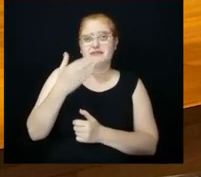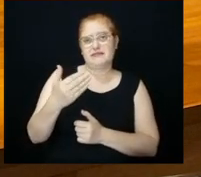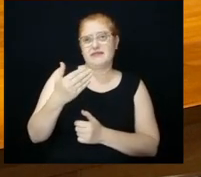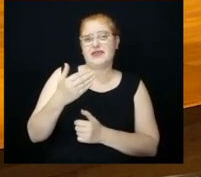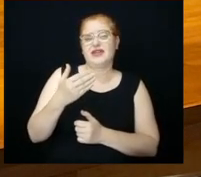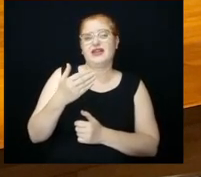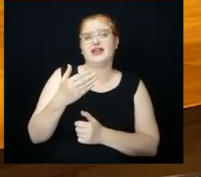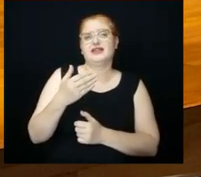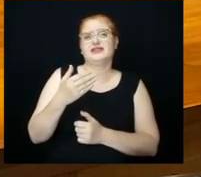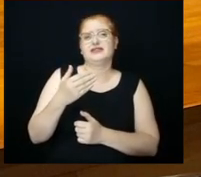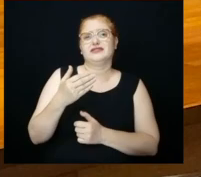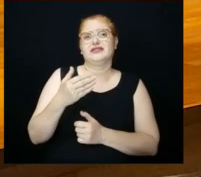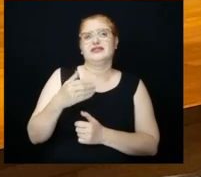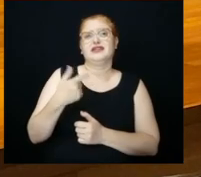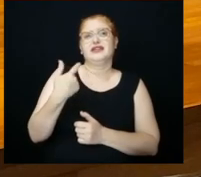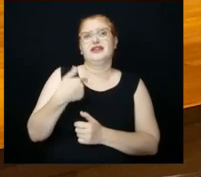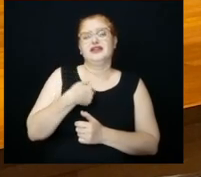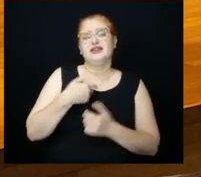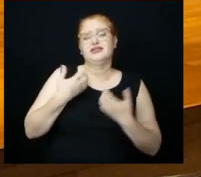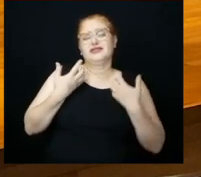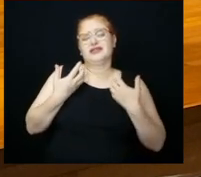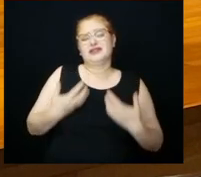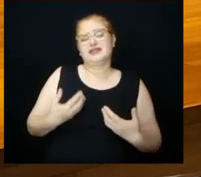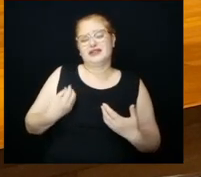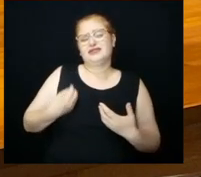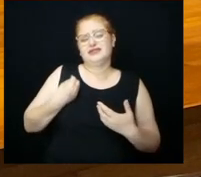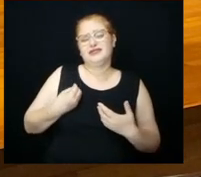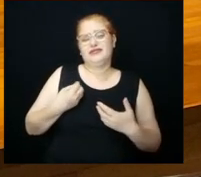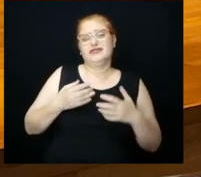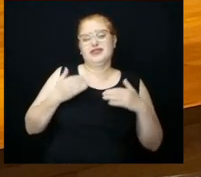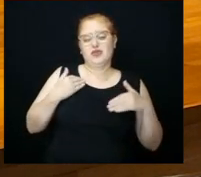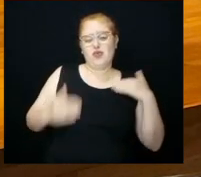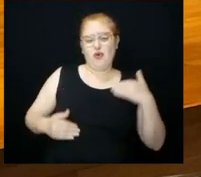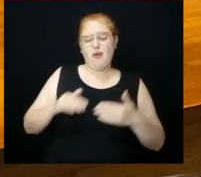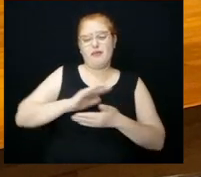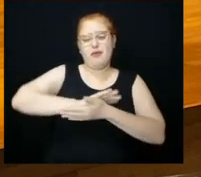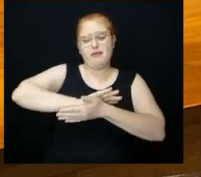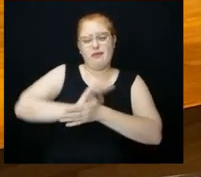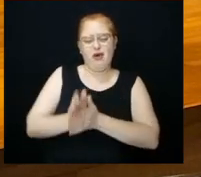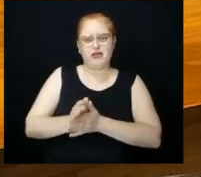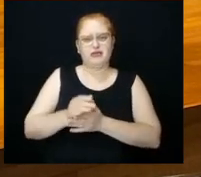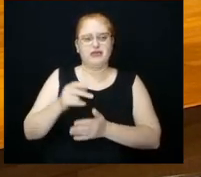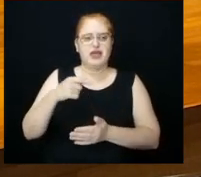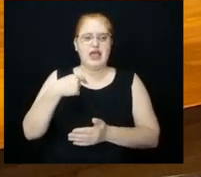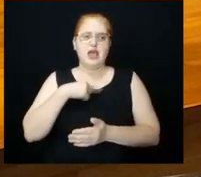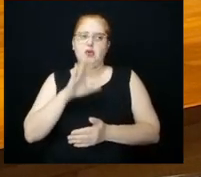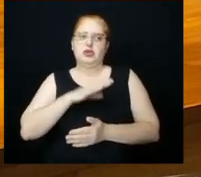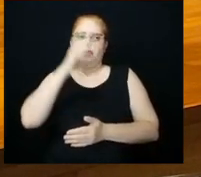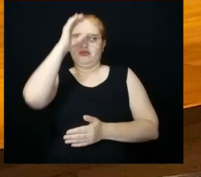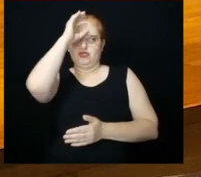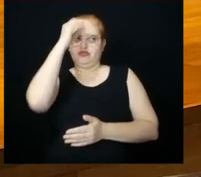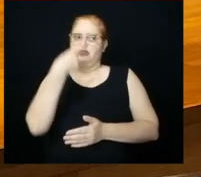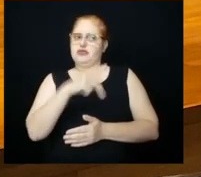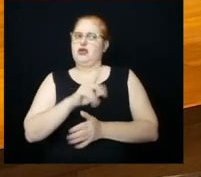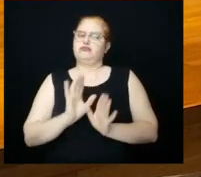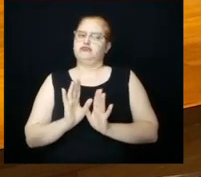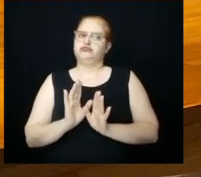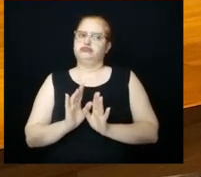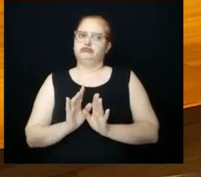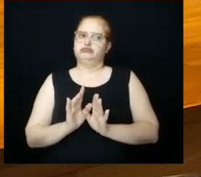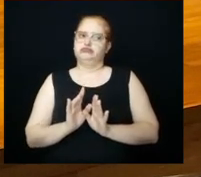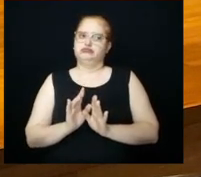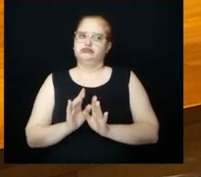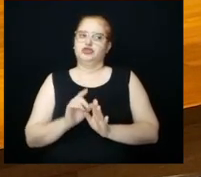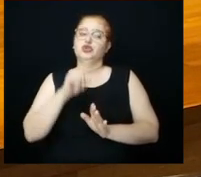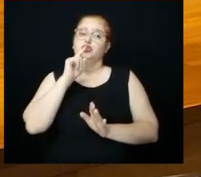é que estou farto de viver entre mortos. O velho se apressa a emendar. Não sou seu tio, e ameaça. O moço que